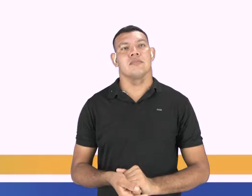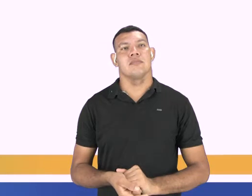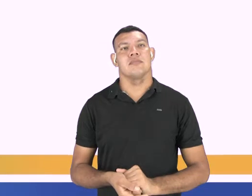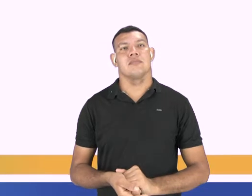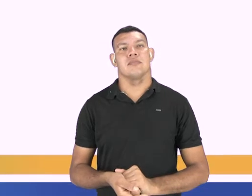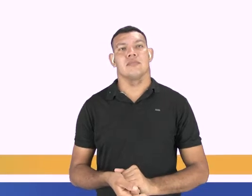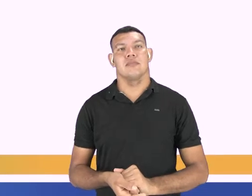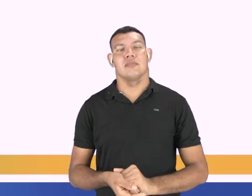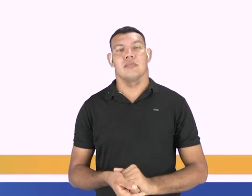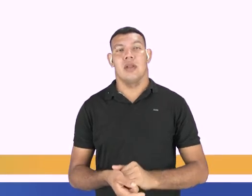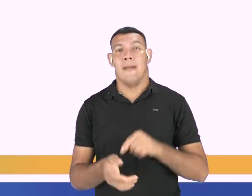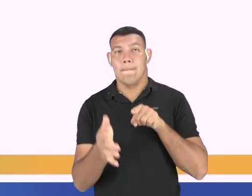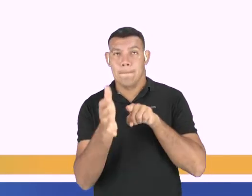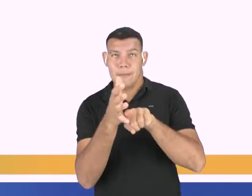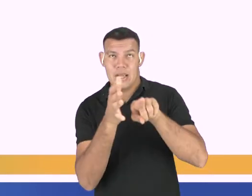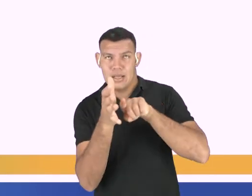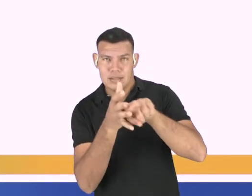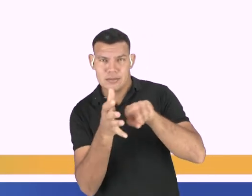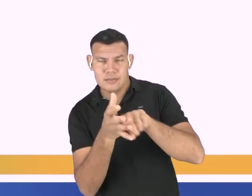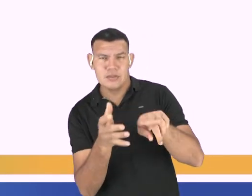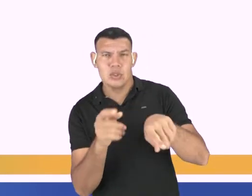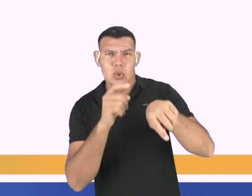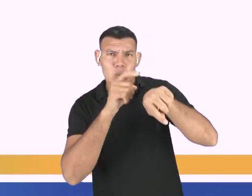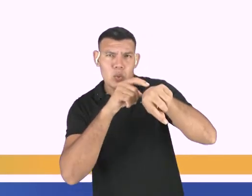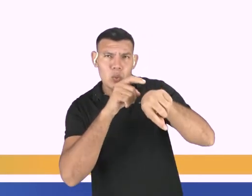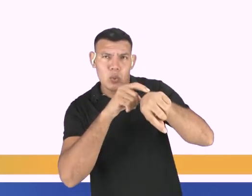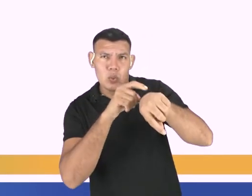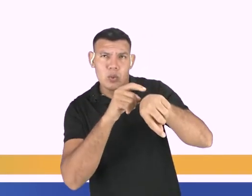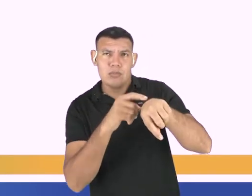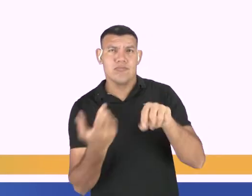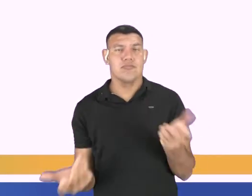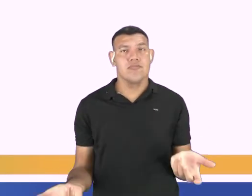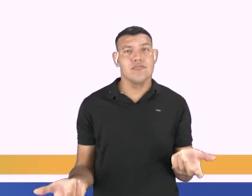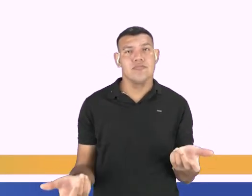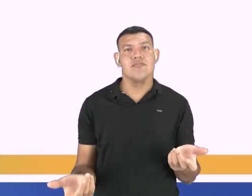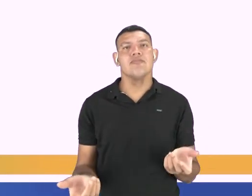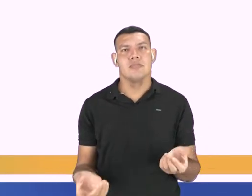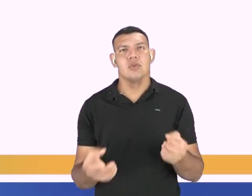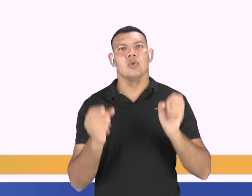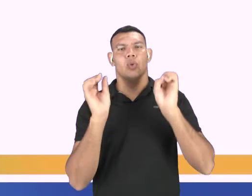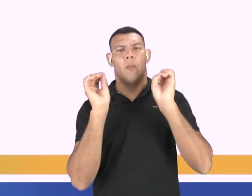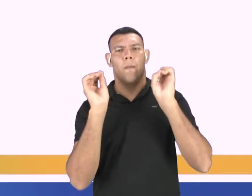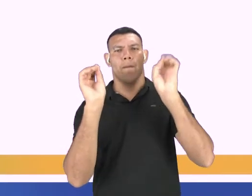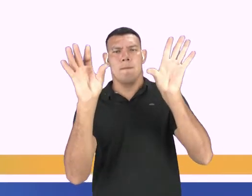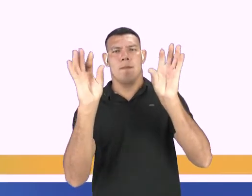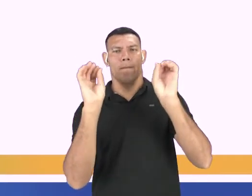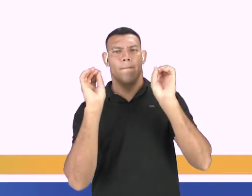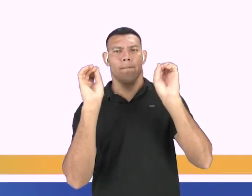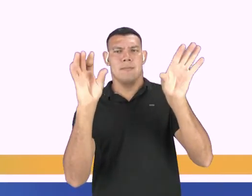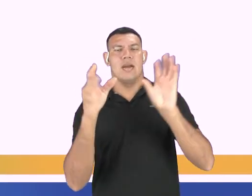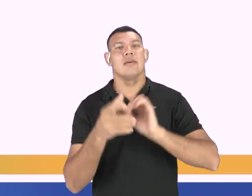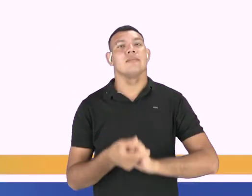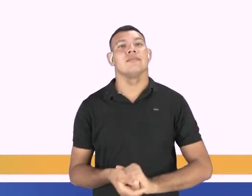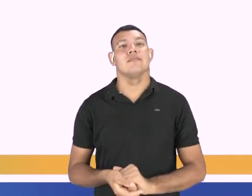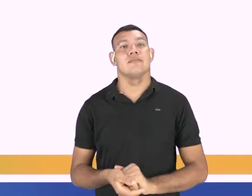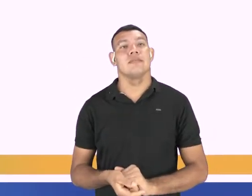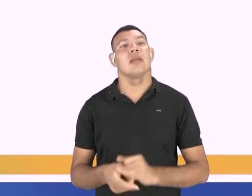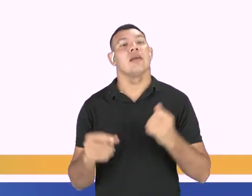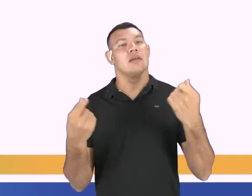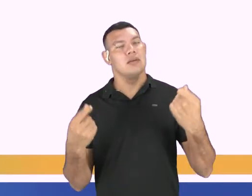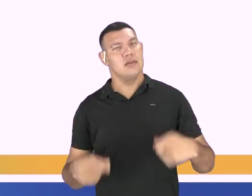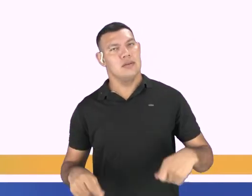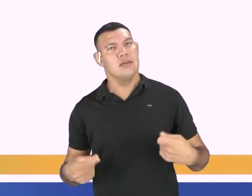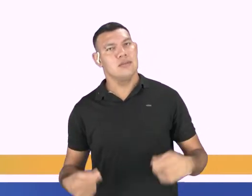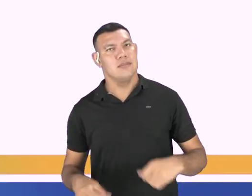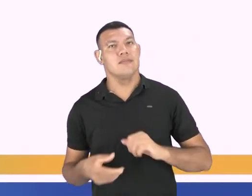como o exercício nos questiona após quantos segundos elas voltarão a piscar simultaneamente, então nós